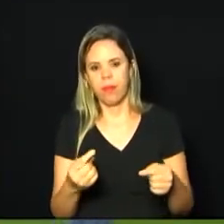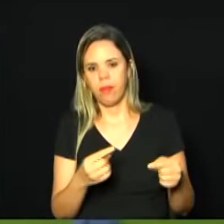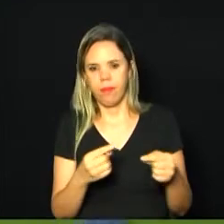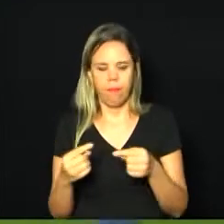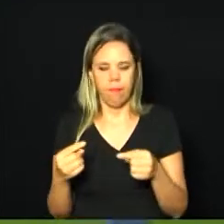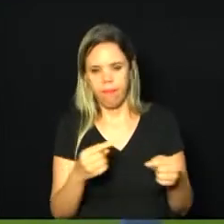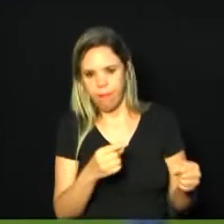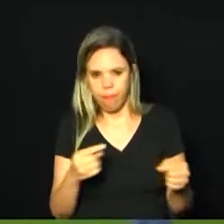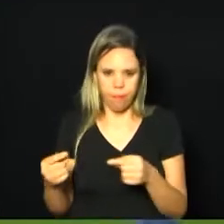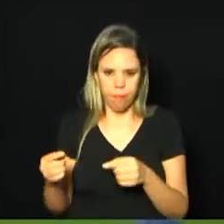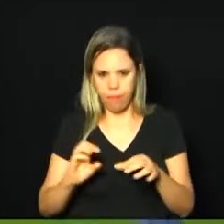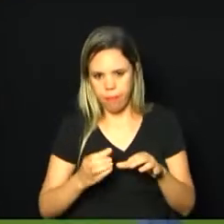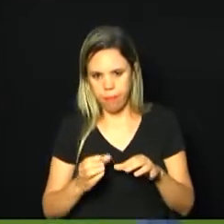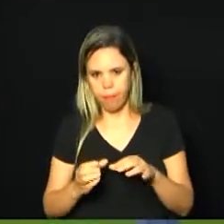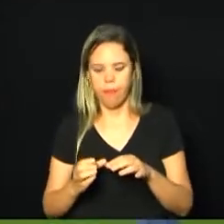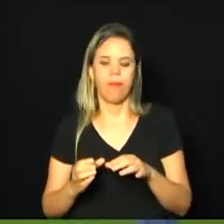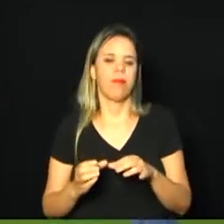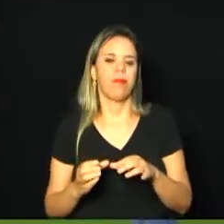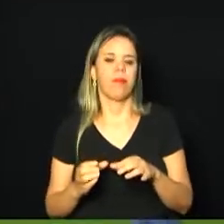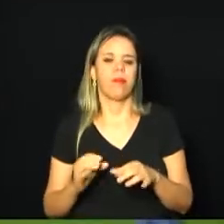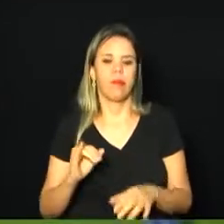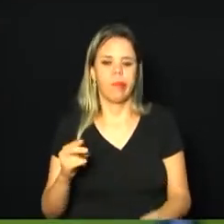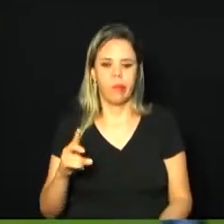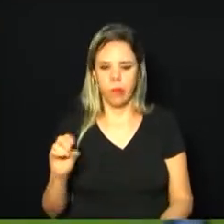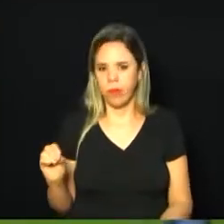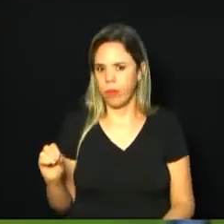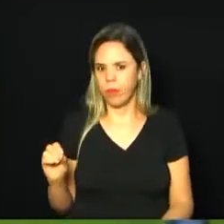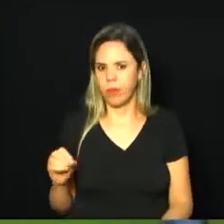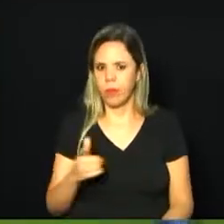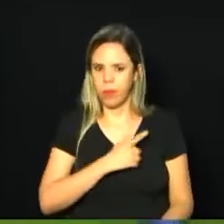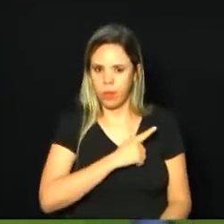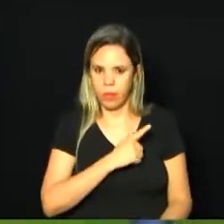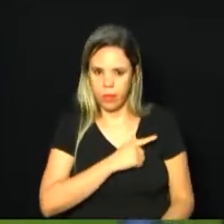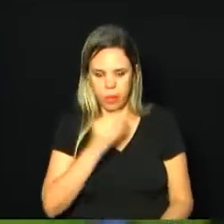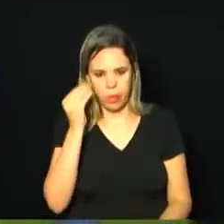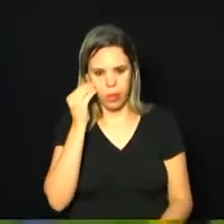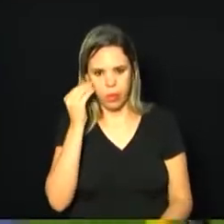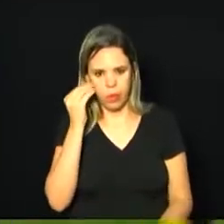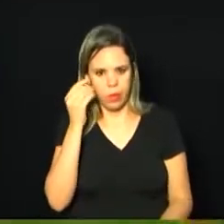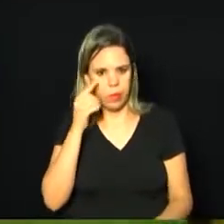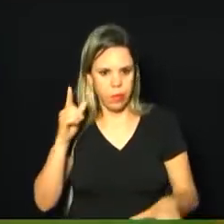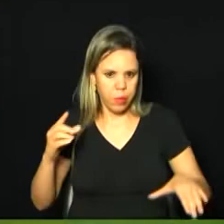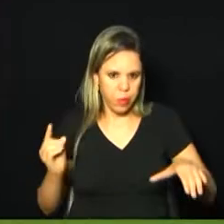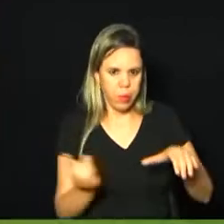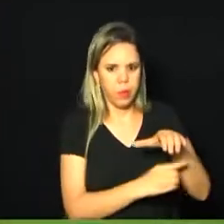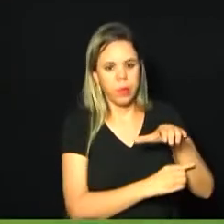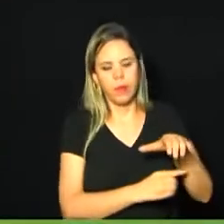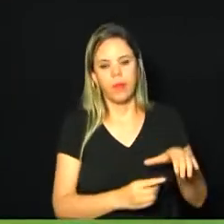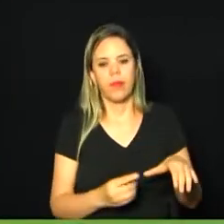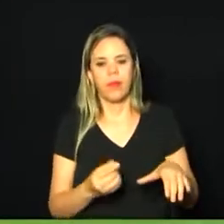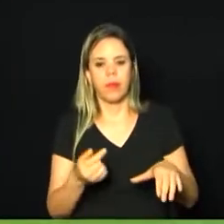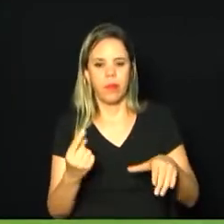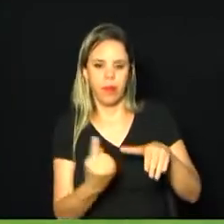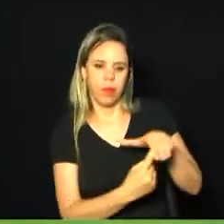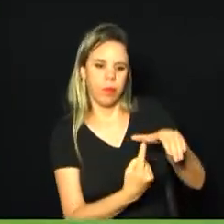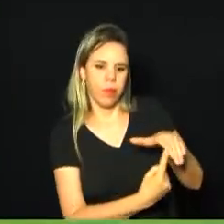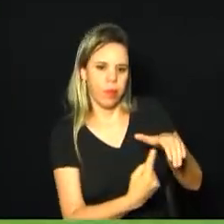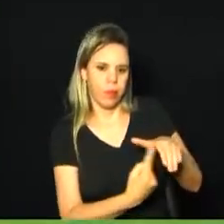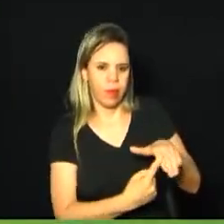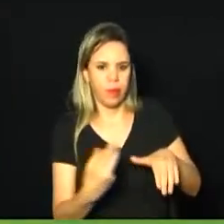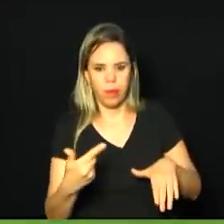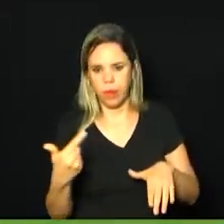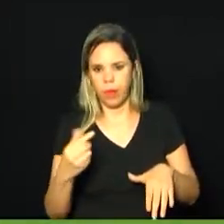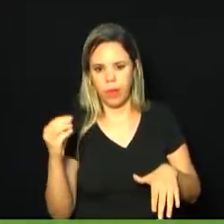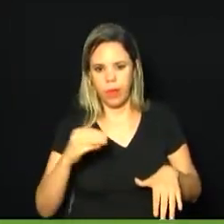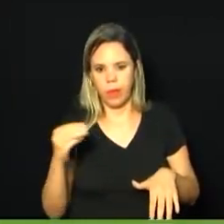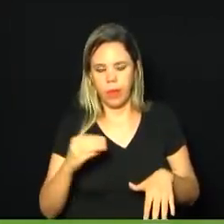da área a bola sobrou para o atacante Júlio César que arriscou e passou rente à trave aos 22